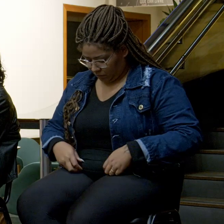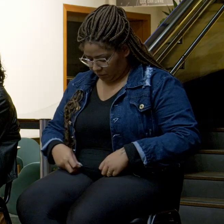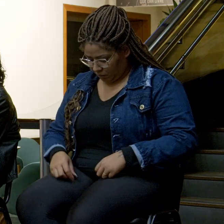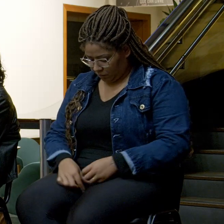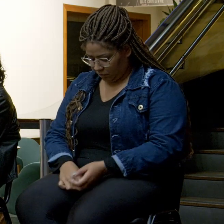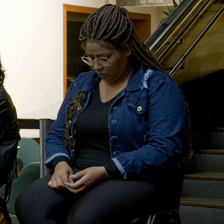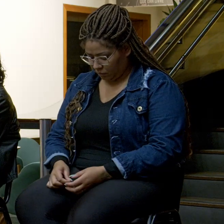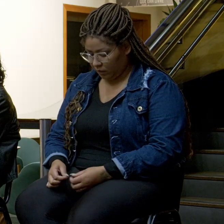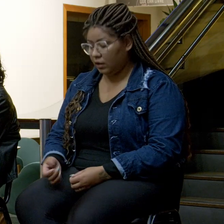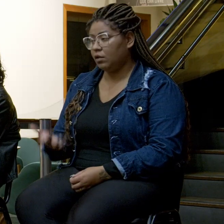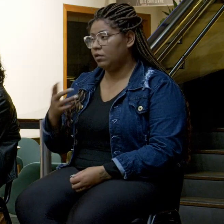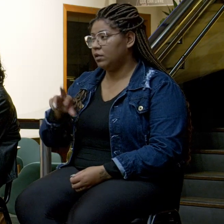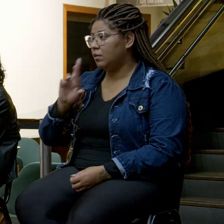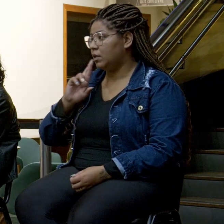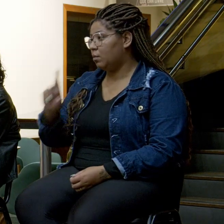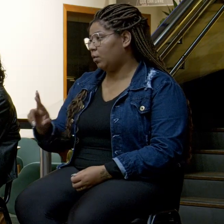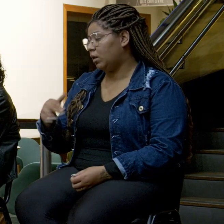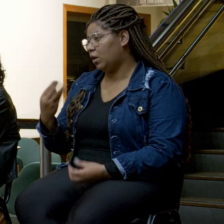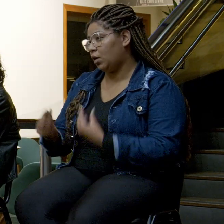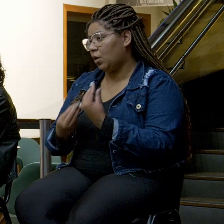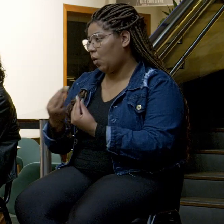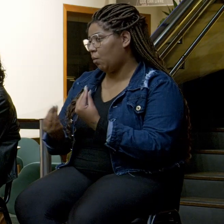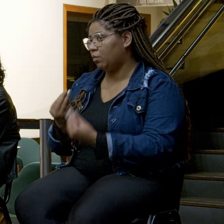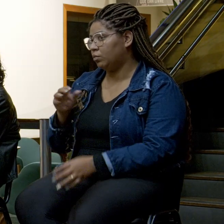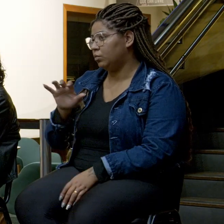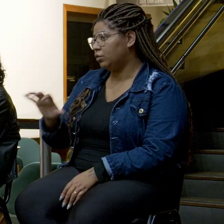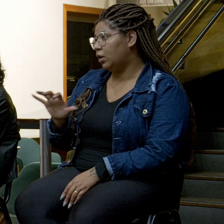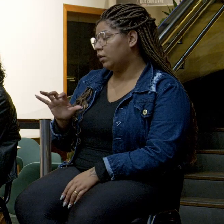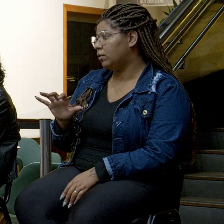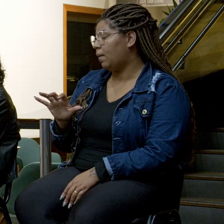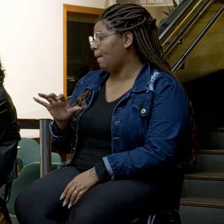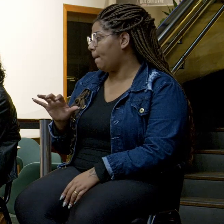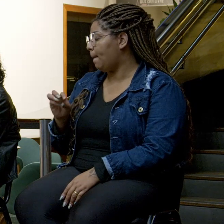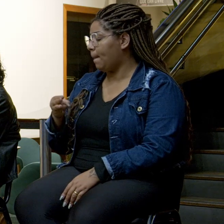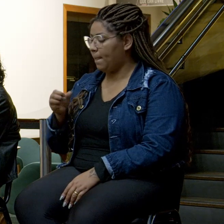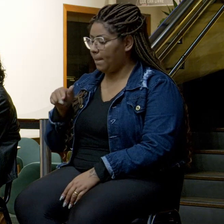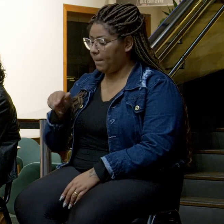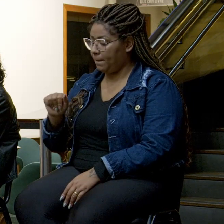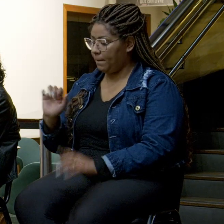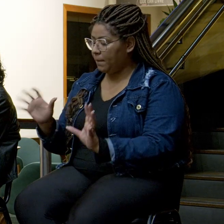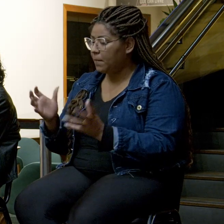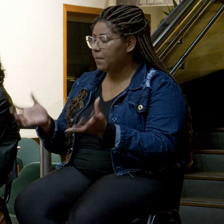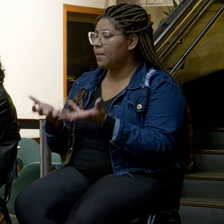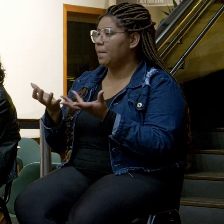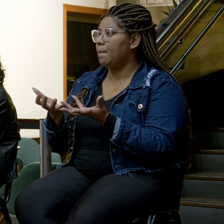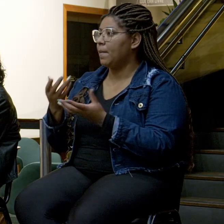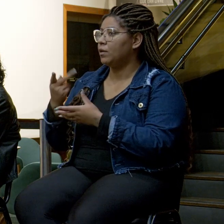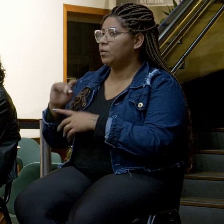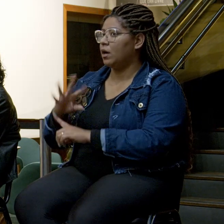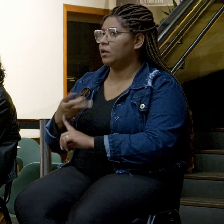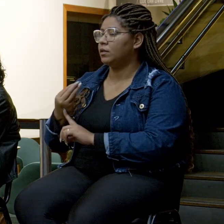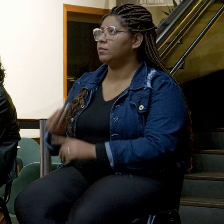apesar de não saber te responder como ou de que maneira a Maiolino ser mulher influencia, de fato, na obra dela,